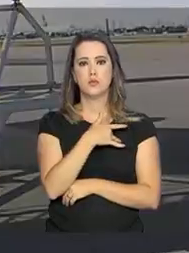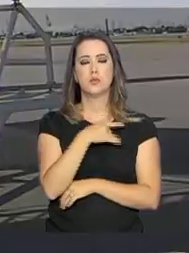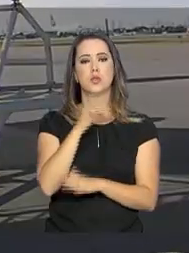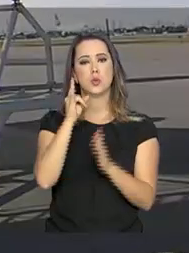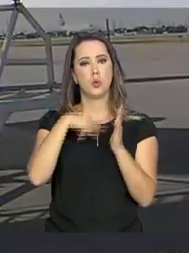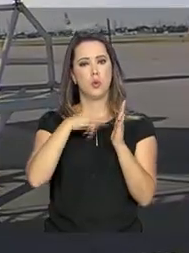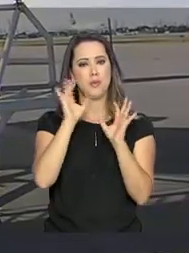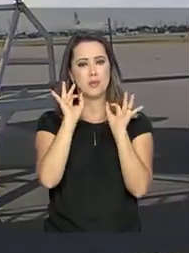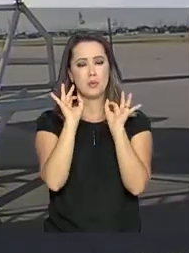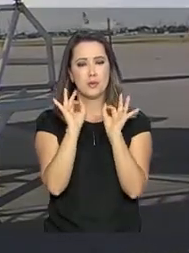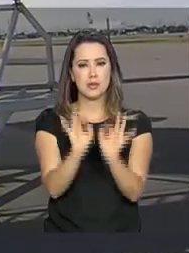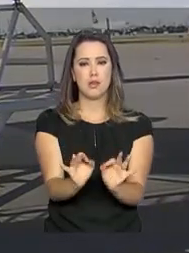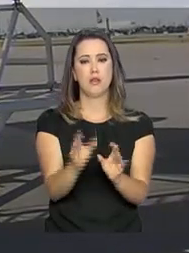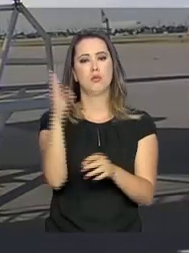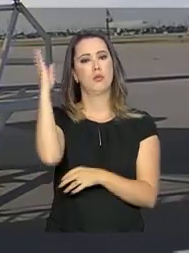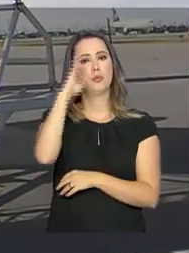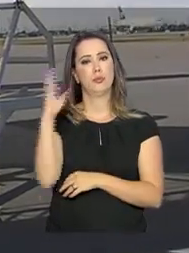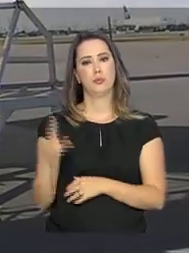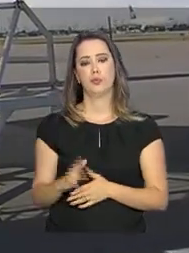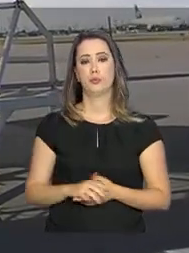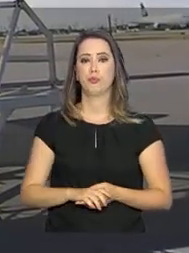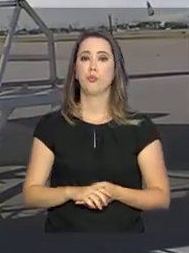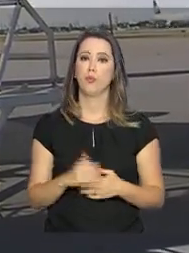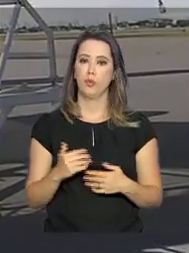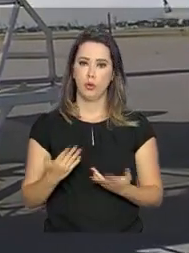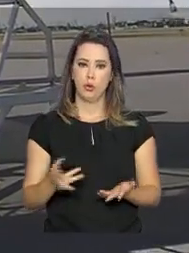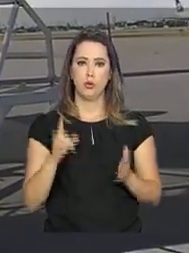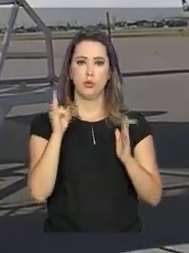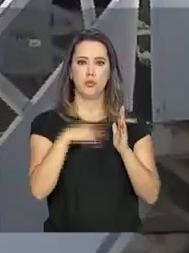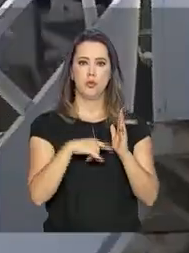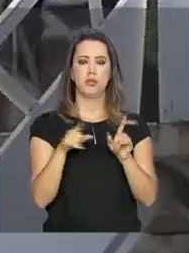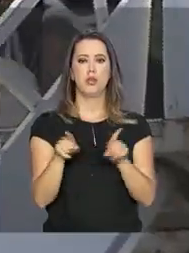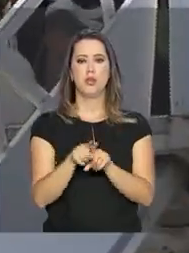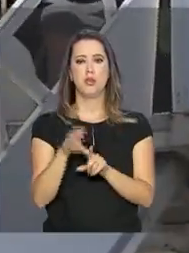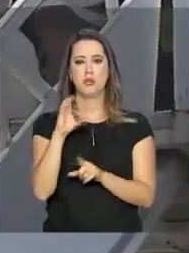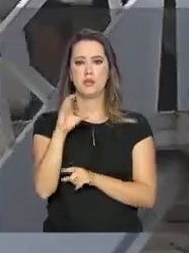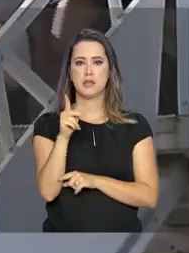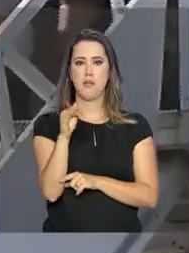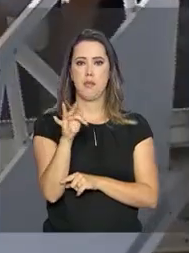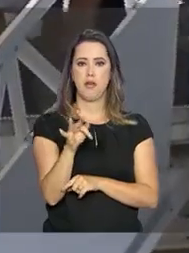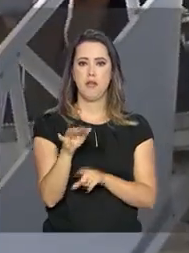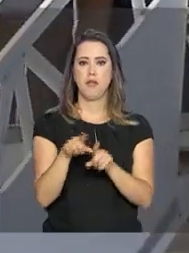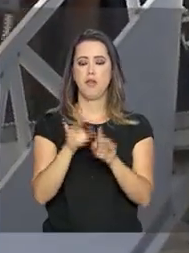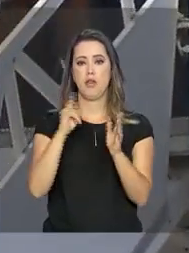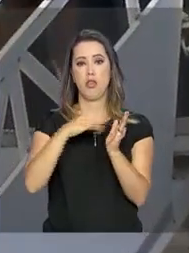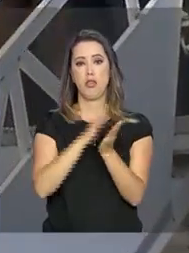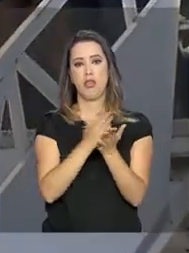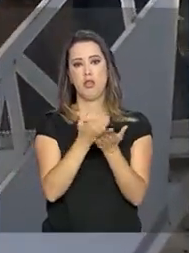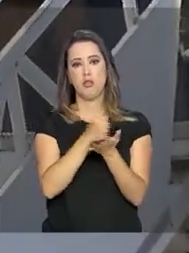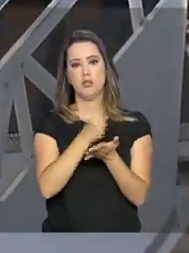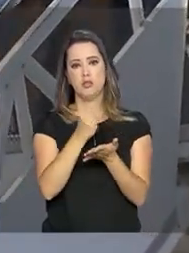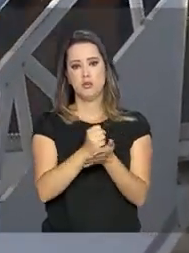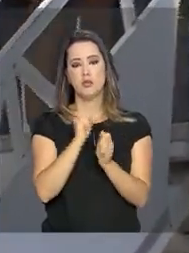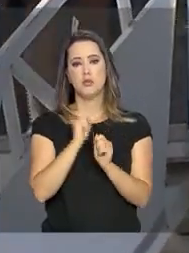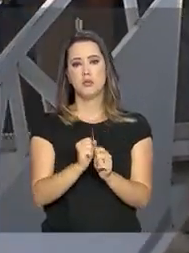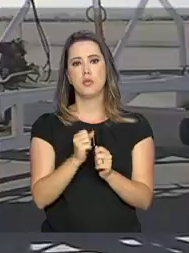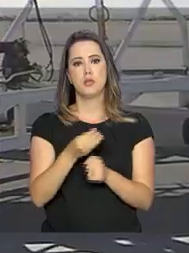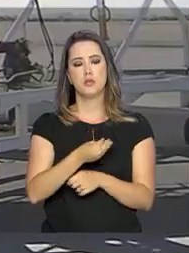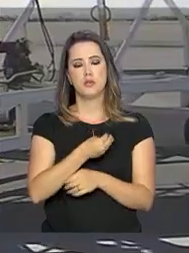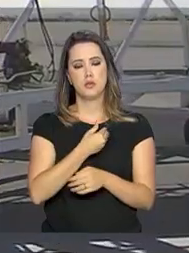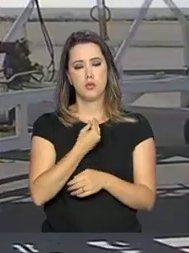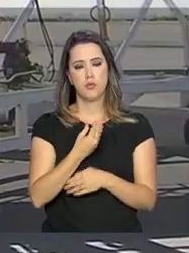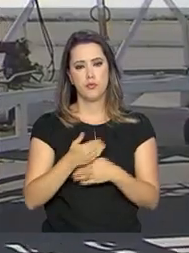e regularizados no brasil a documentação emitida incluiu cpf e carteira de trabalho para que possam começar